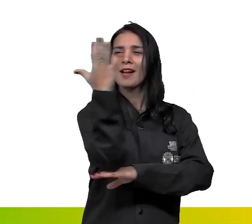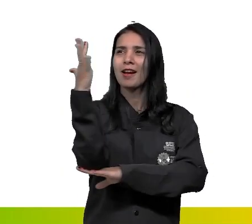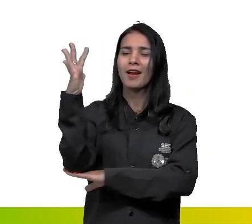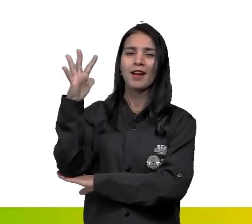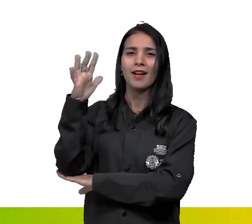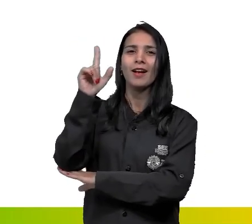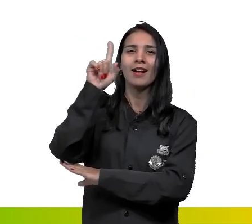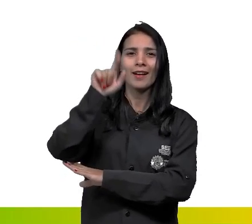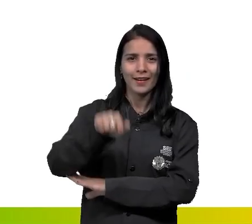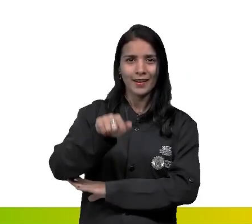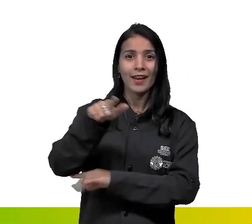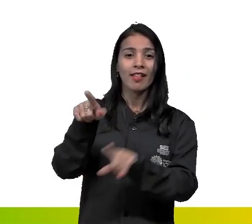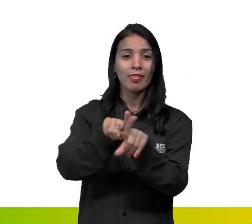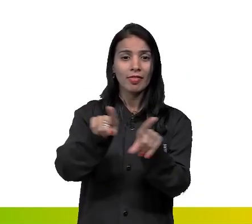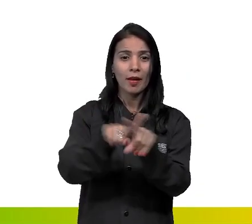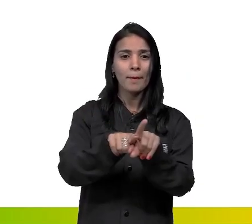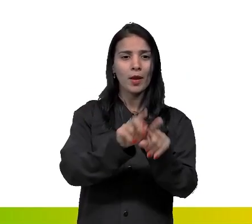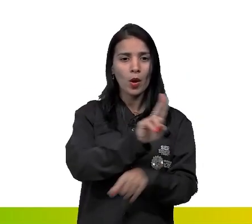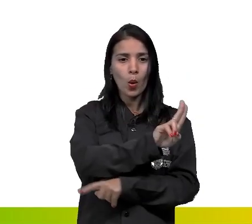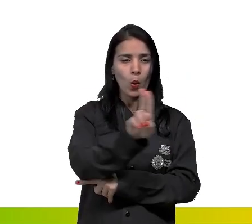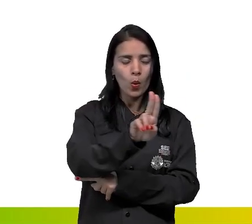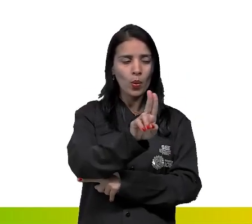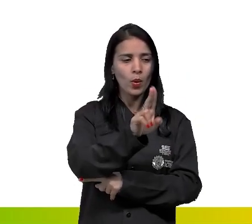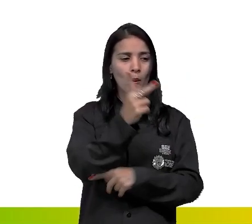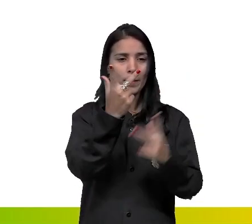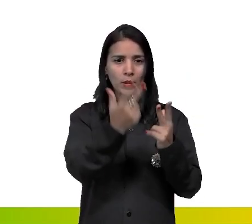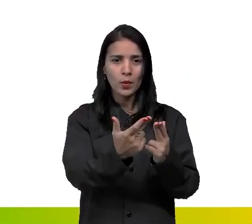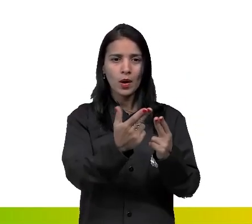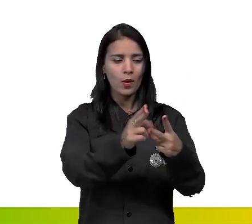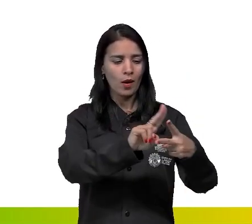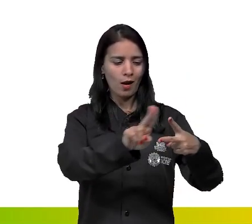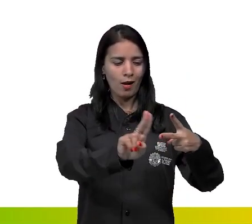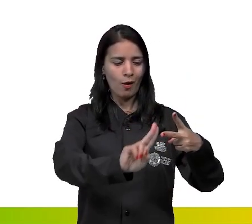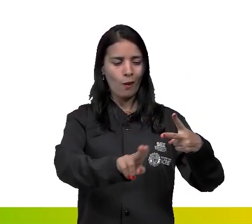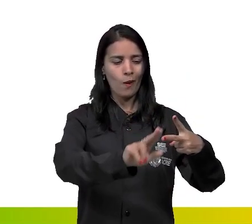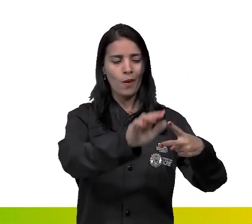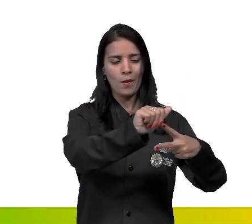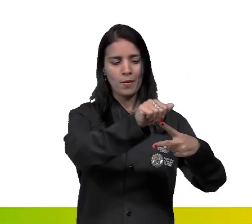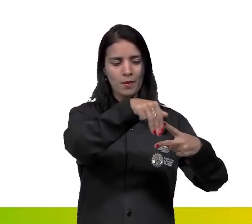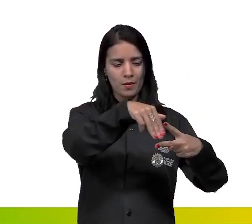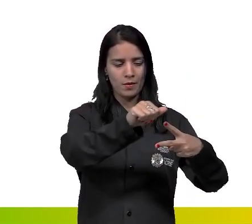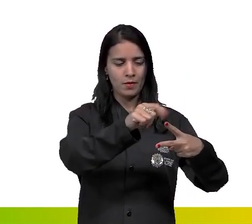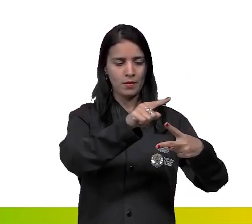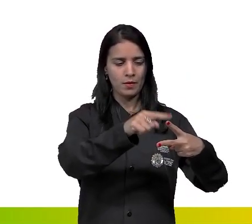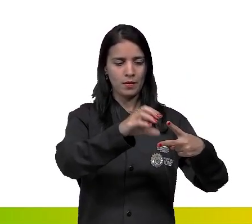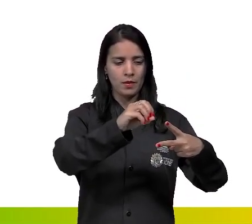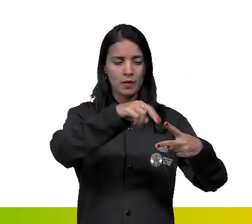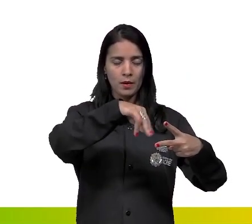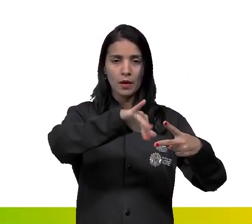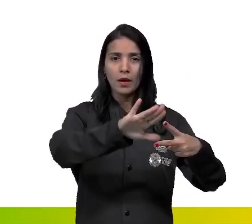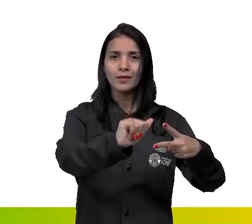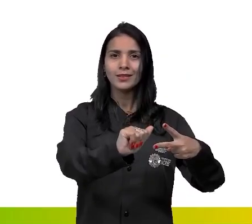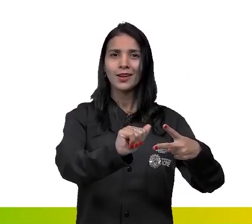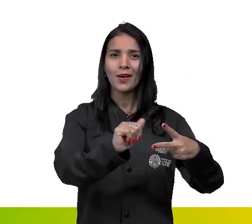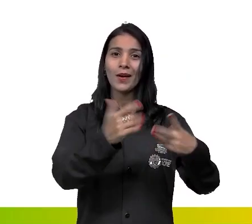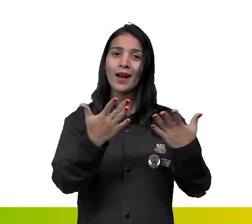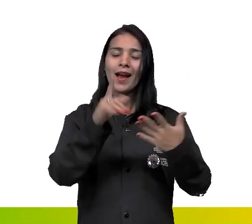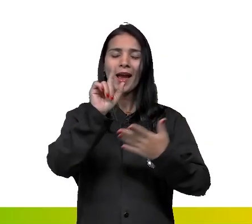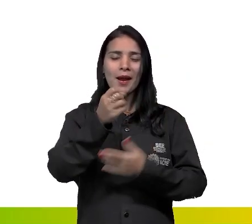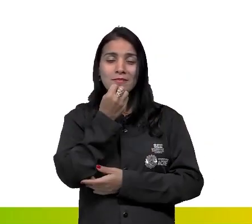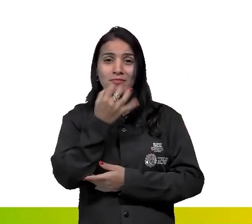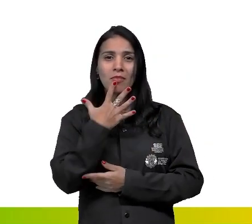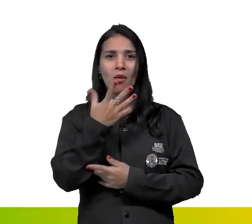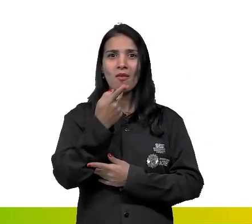do bioma, que é a floresta amazônica. Vocês percebam que é bem fácil falar do bioma amazônico, principalmente porque é o